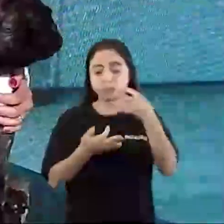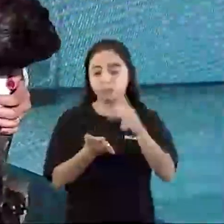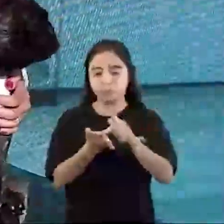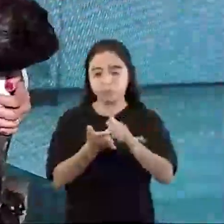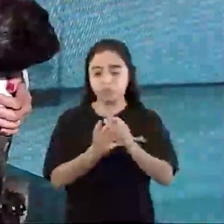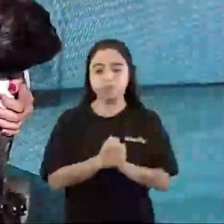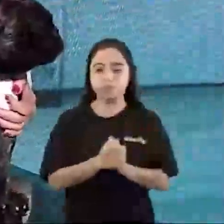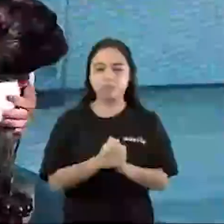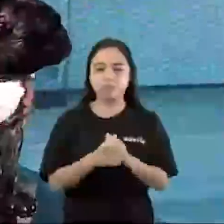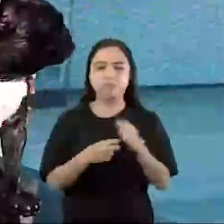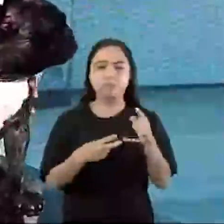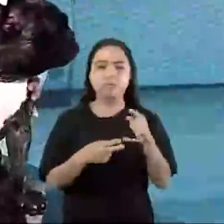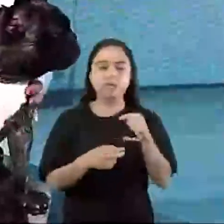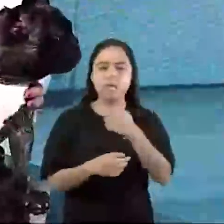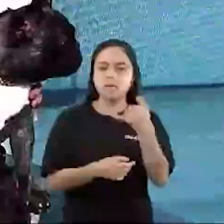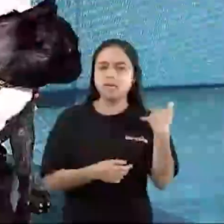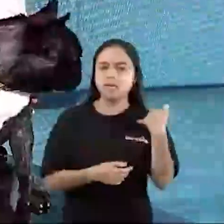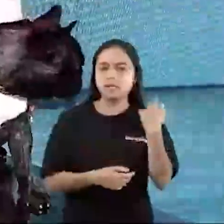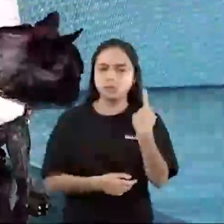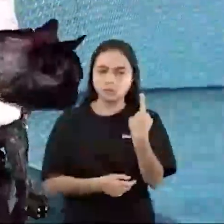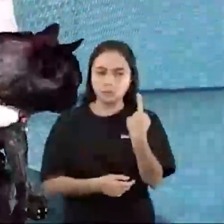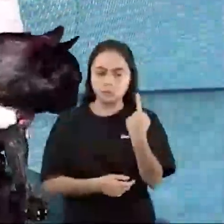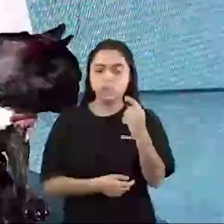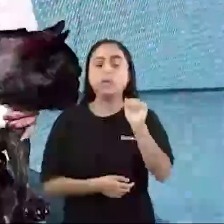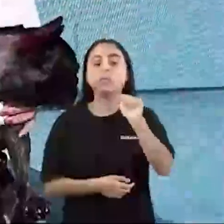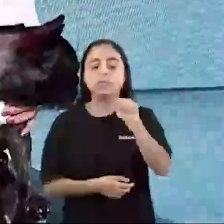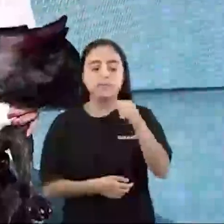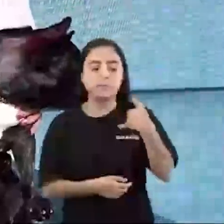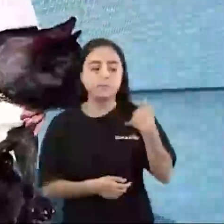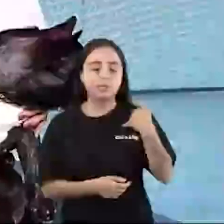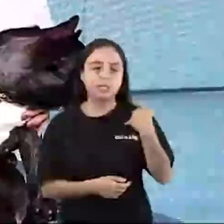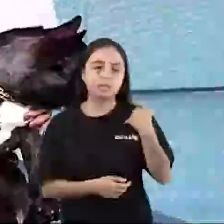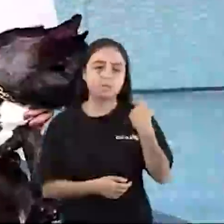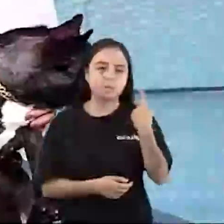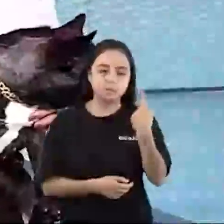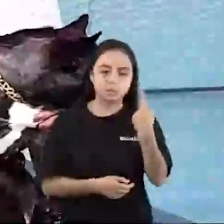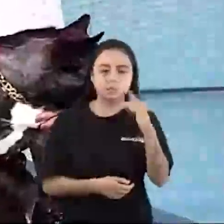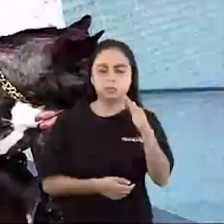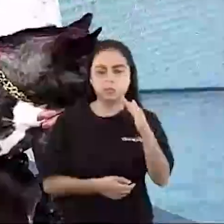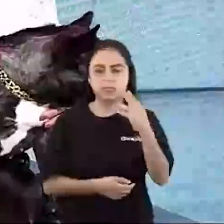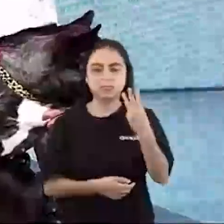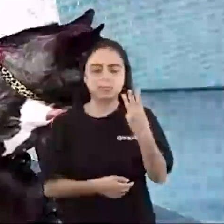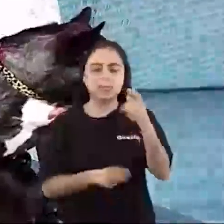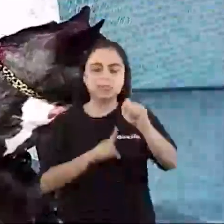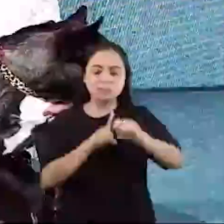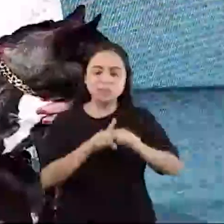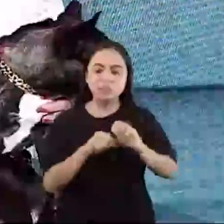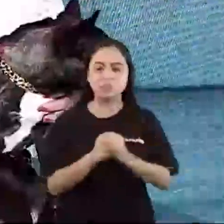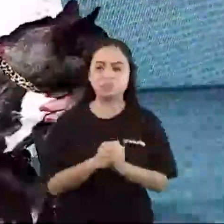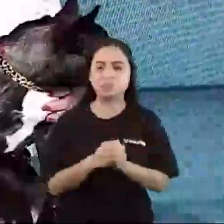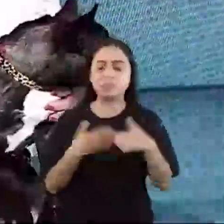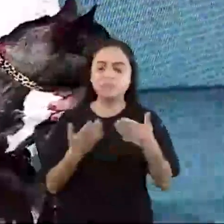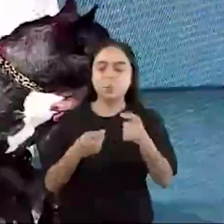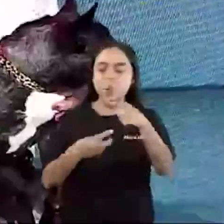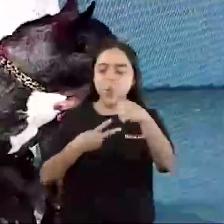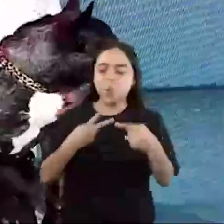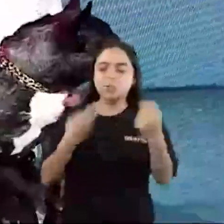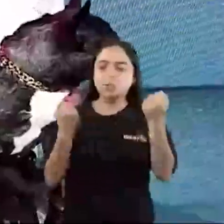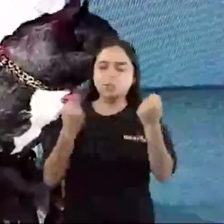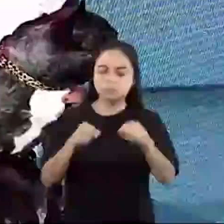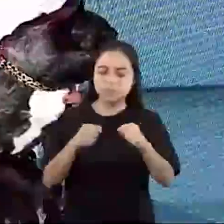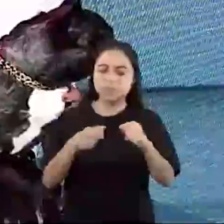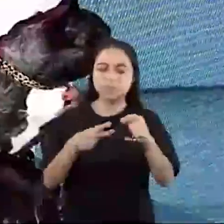já tem mais de 1 ano de idade? Tem, 1 ano e 3 meses. Então, as duas possibilidades de cara seriam